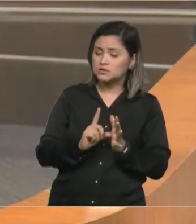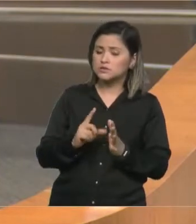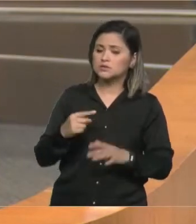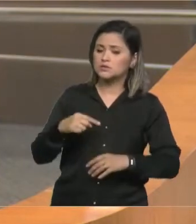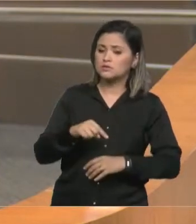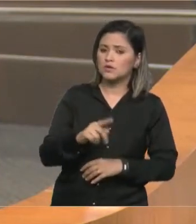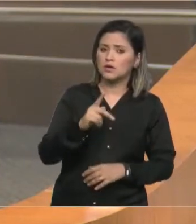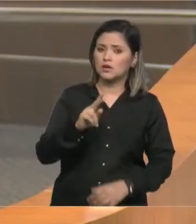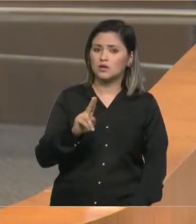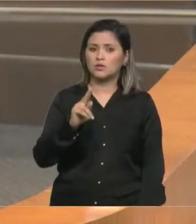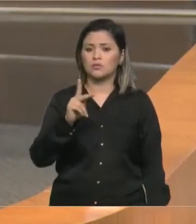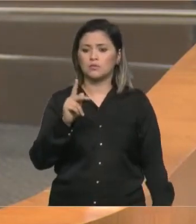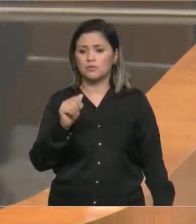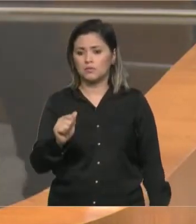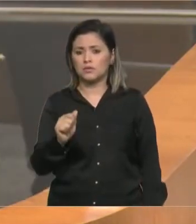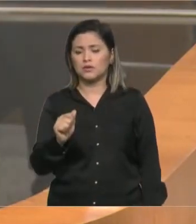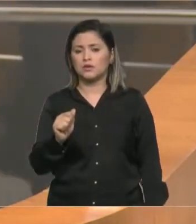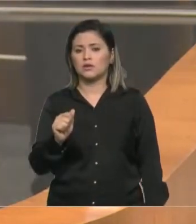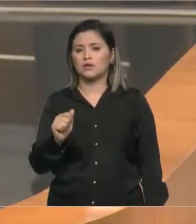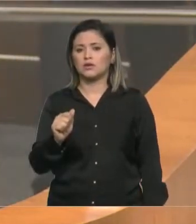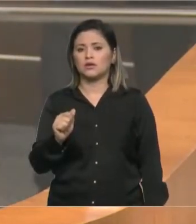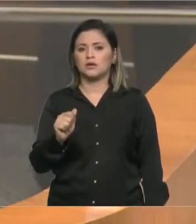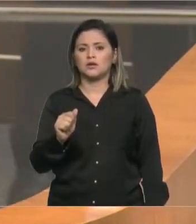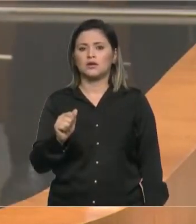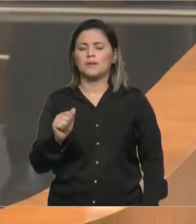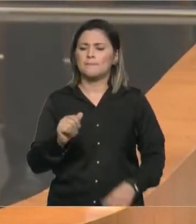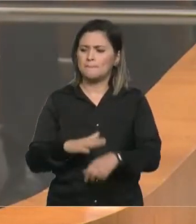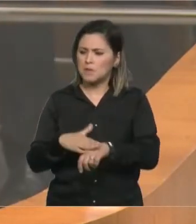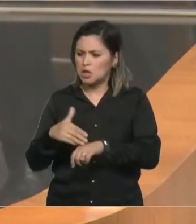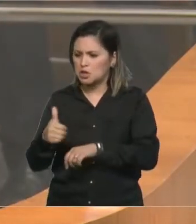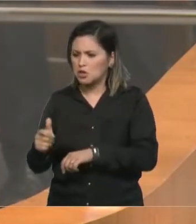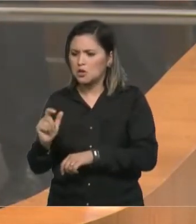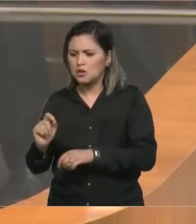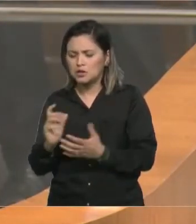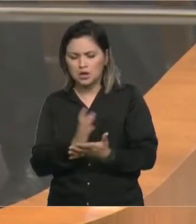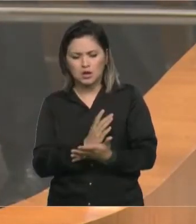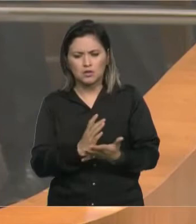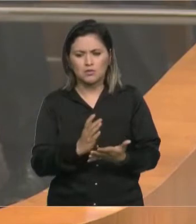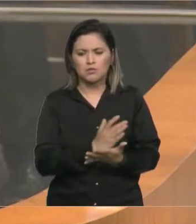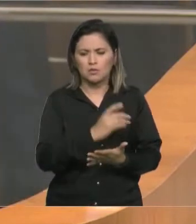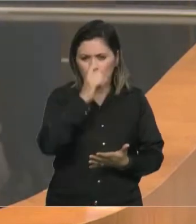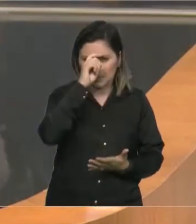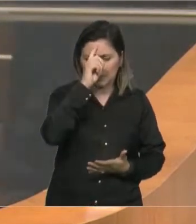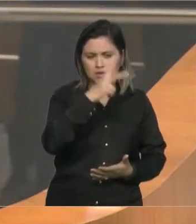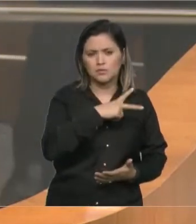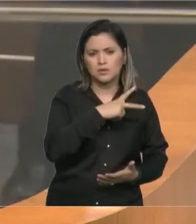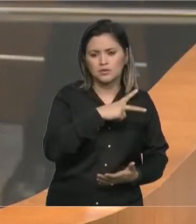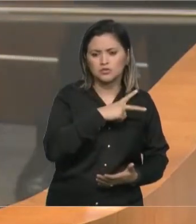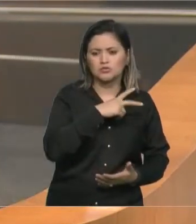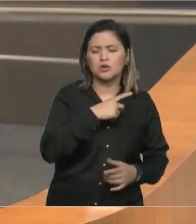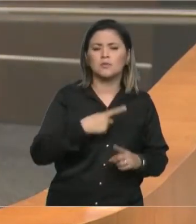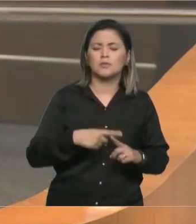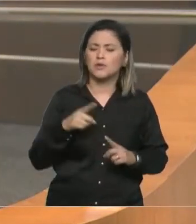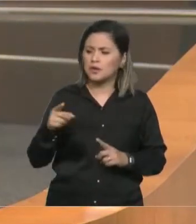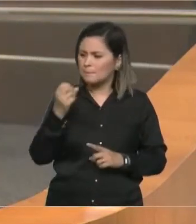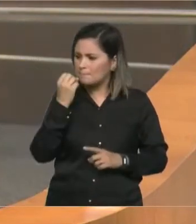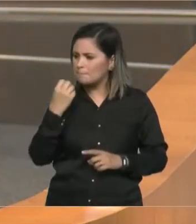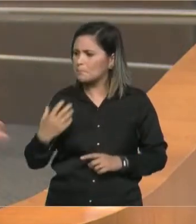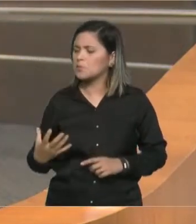que as clínicas privadas, os hospitais privados, porque ali tinham atendimento de primeira, porque ali